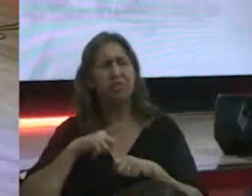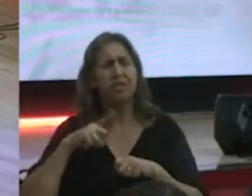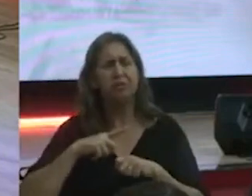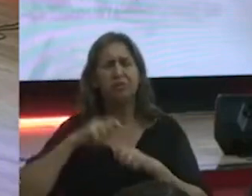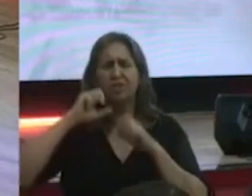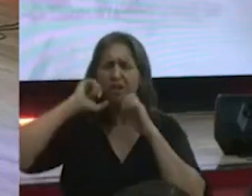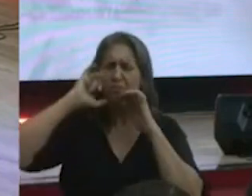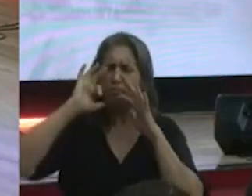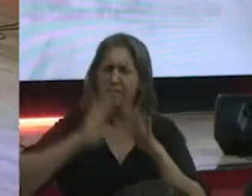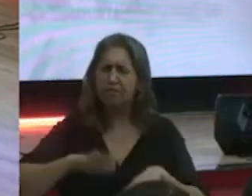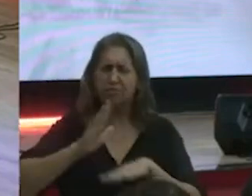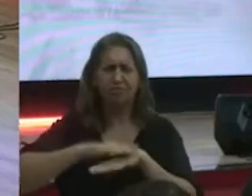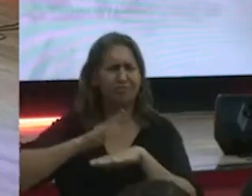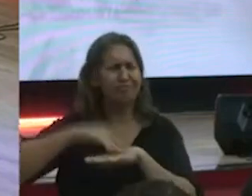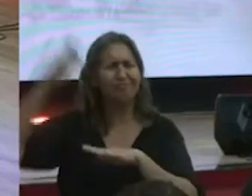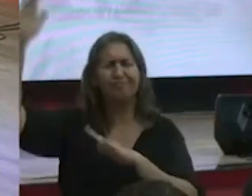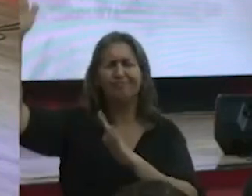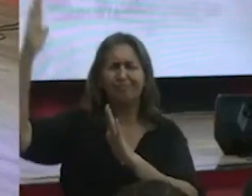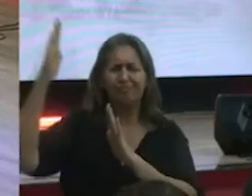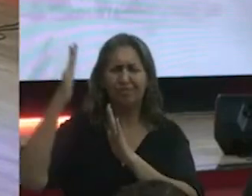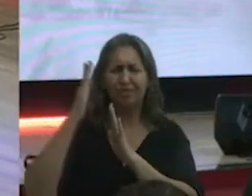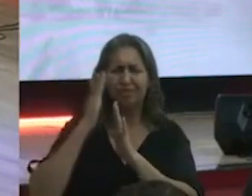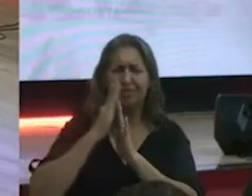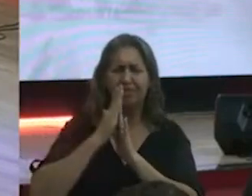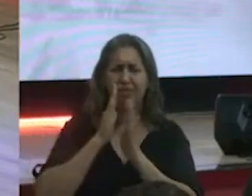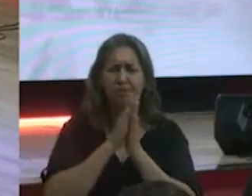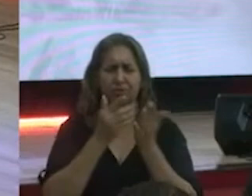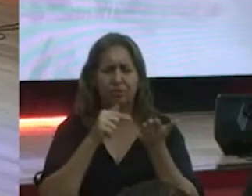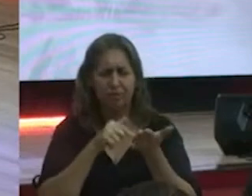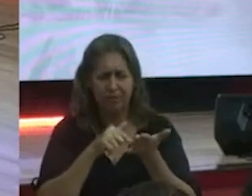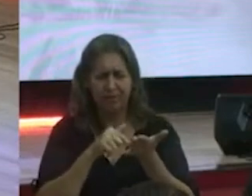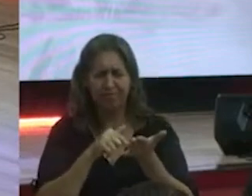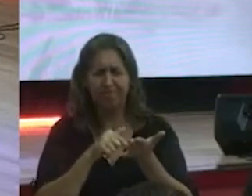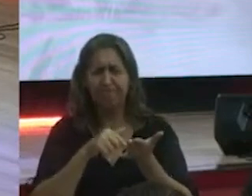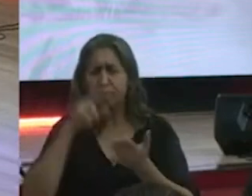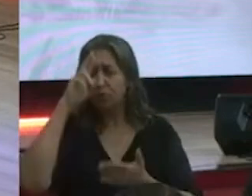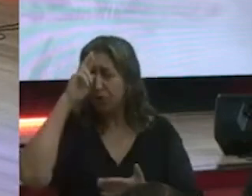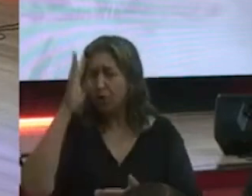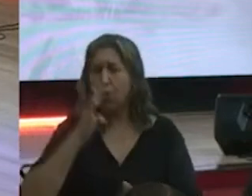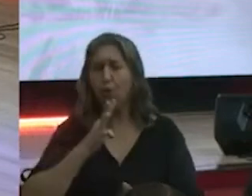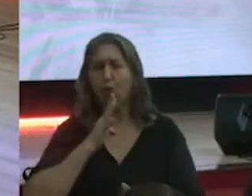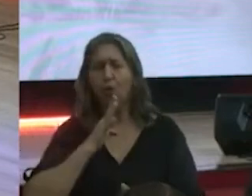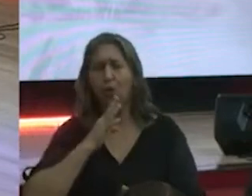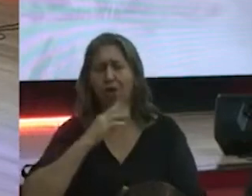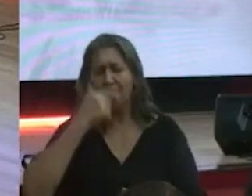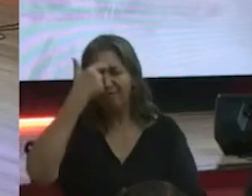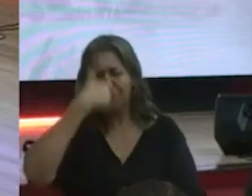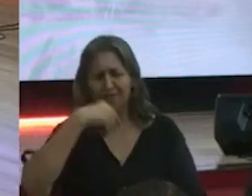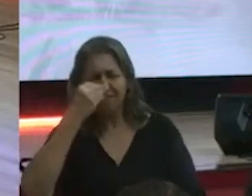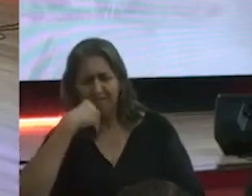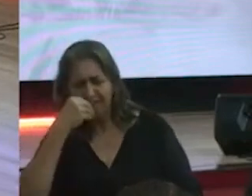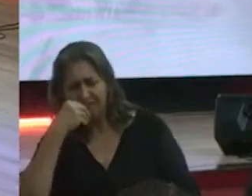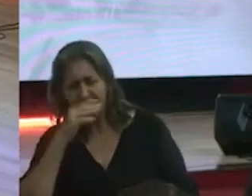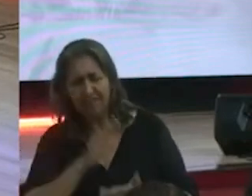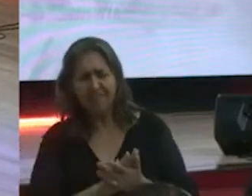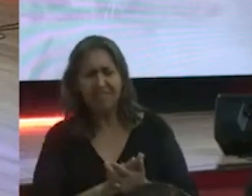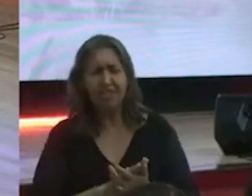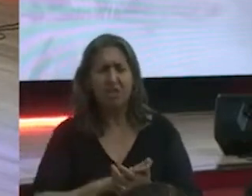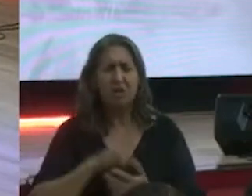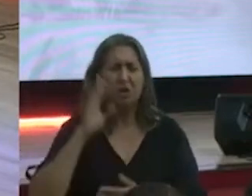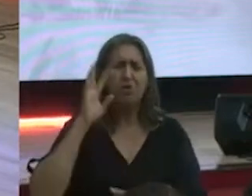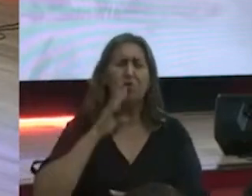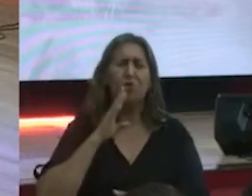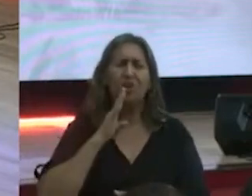abençoados pela tua presença e pela tua palavra O Senhor conhece nossas fraquezas nossas